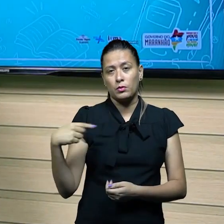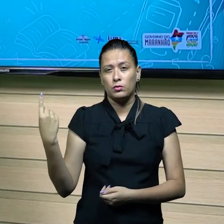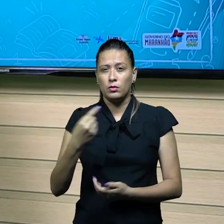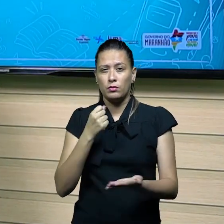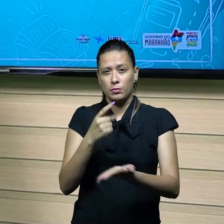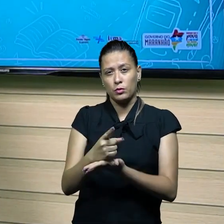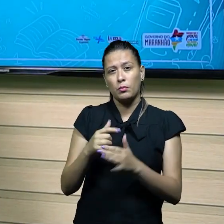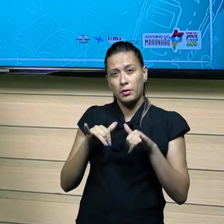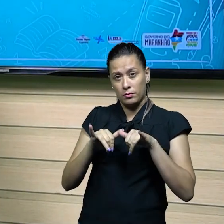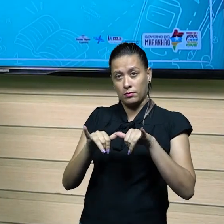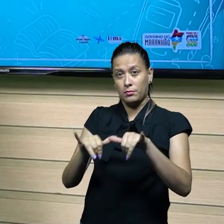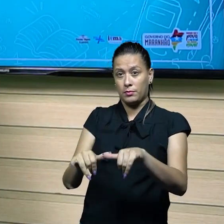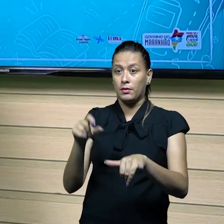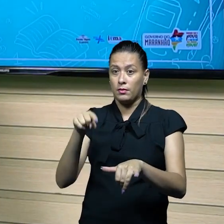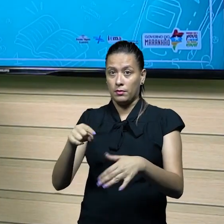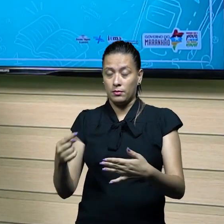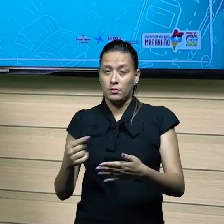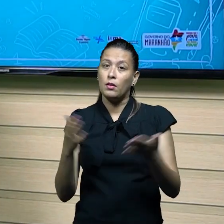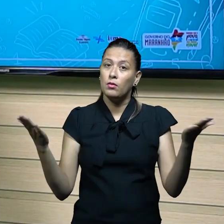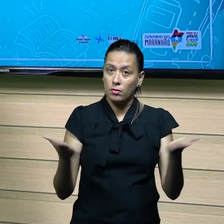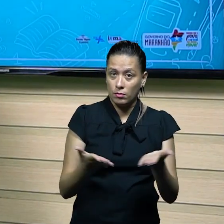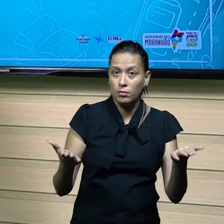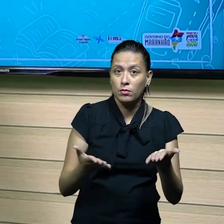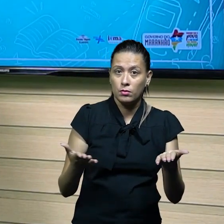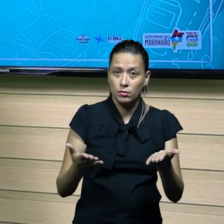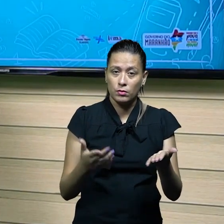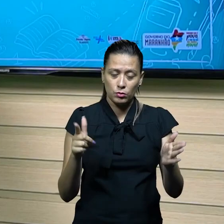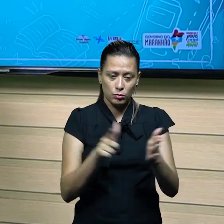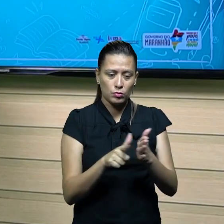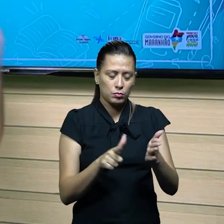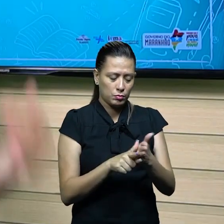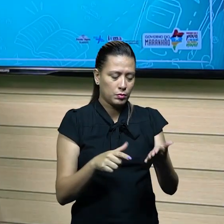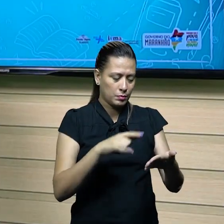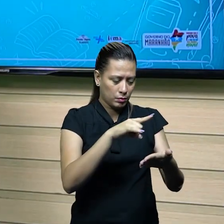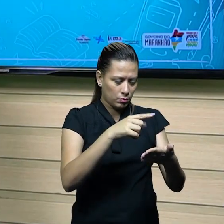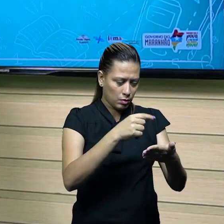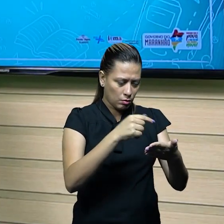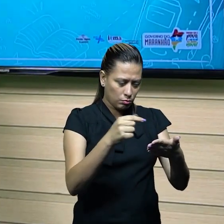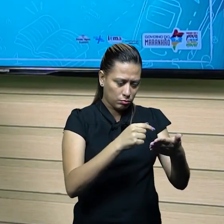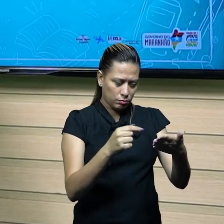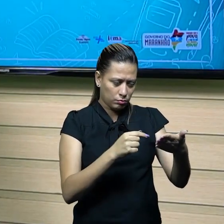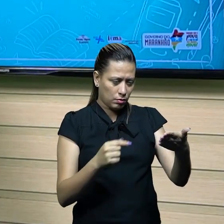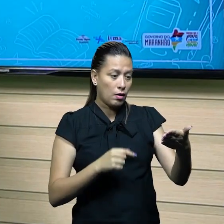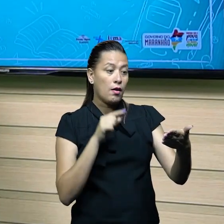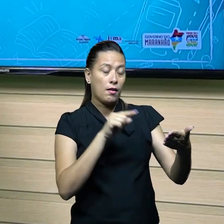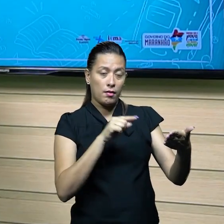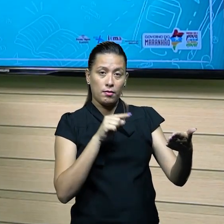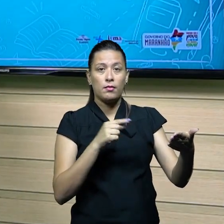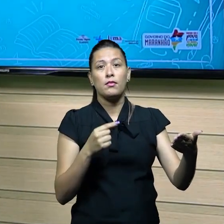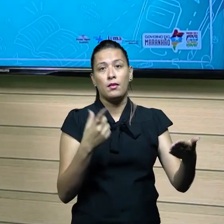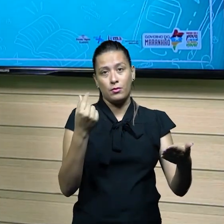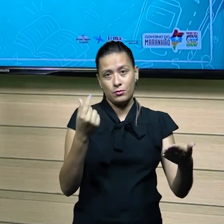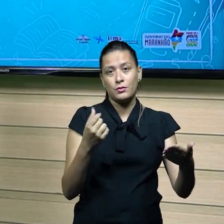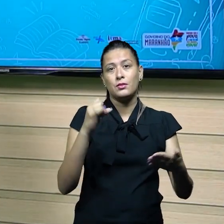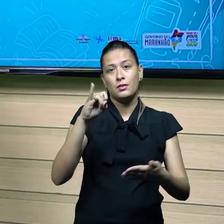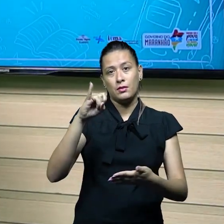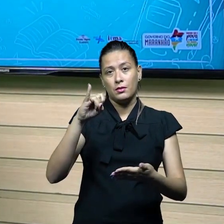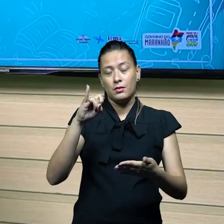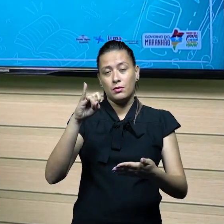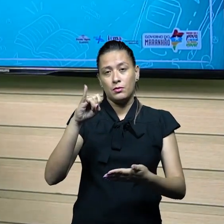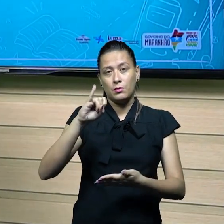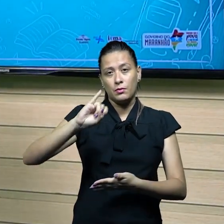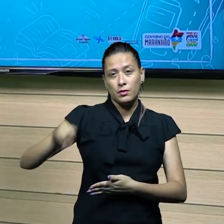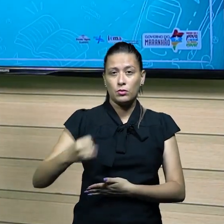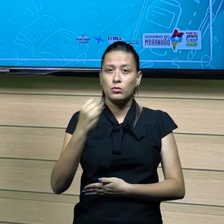que recebemos com a listagem de produtos, vem dizendo quanto nós estamos gastando de imposto. Os postos de combustíveis, hoje em dia, quando compramos o